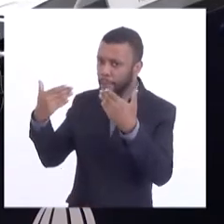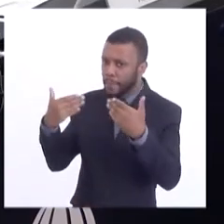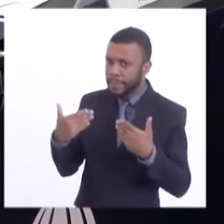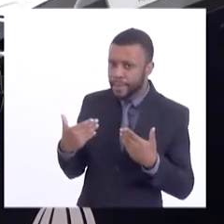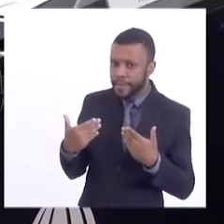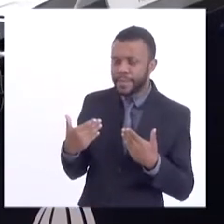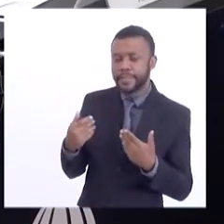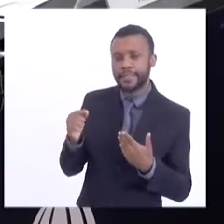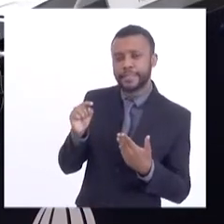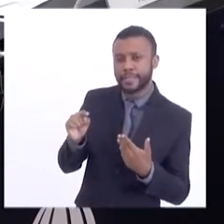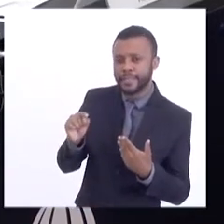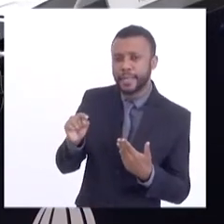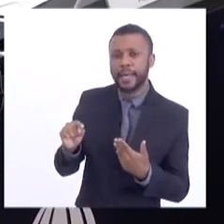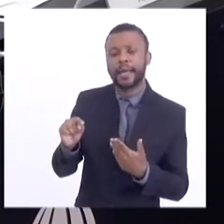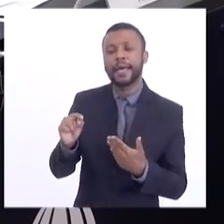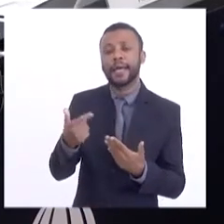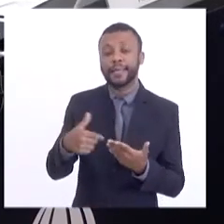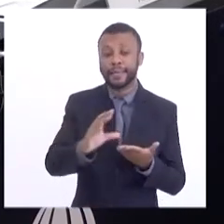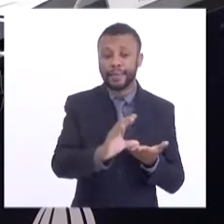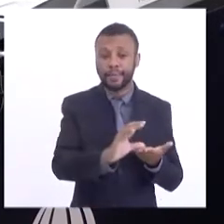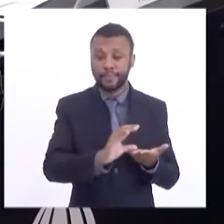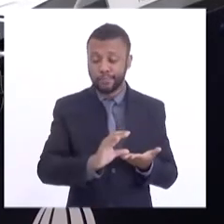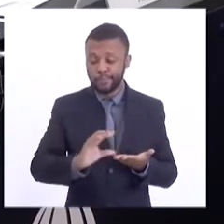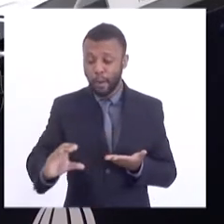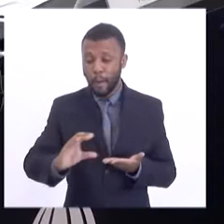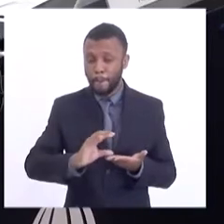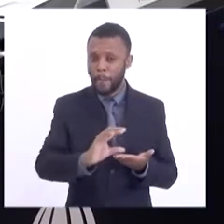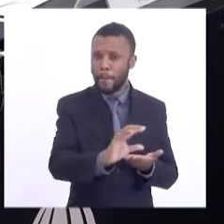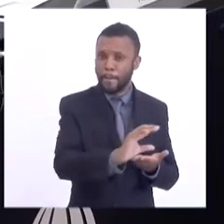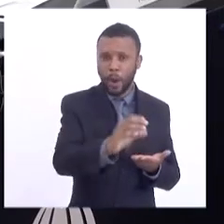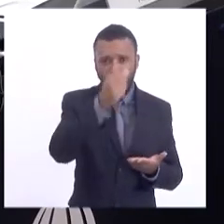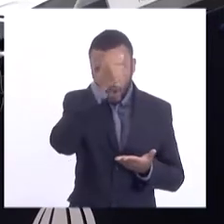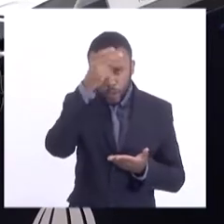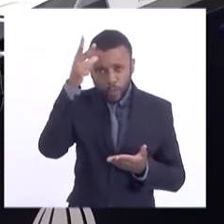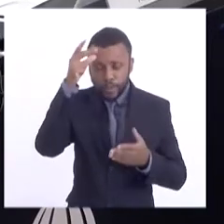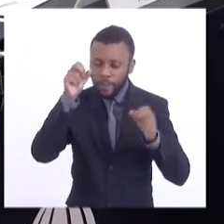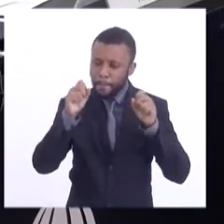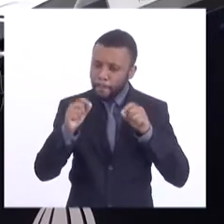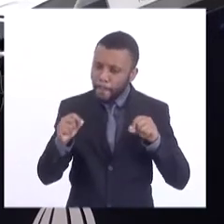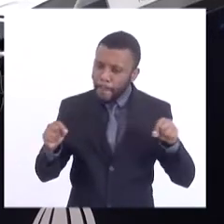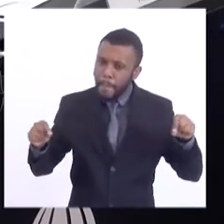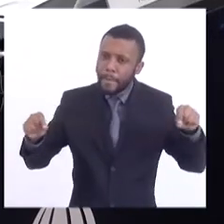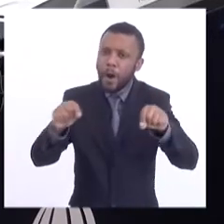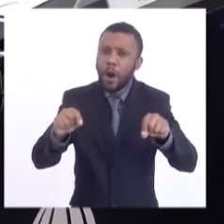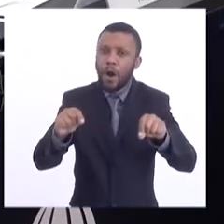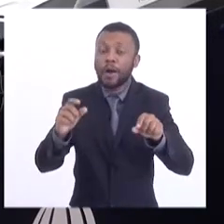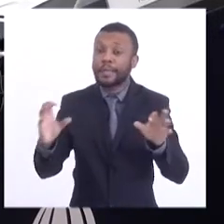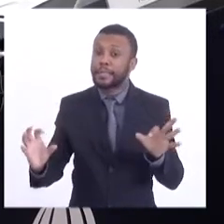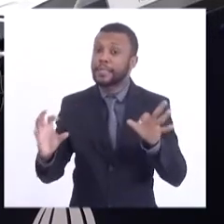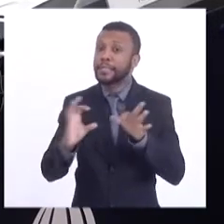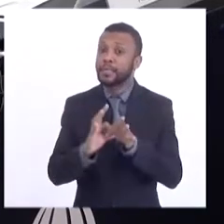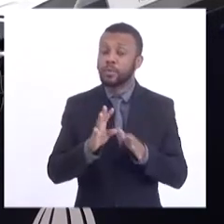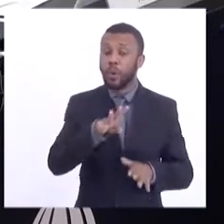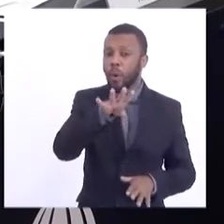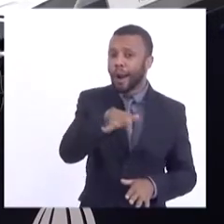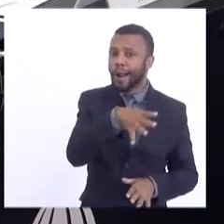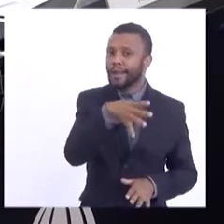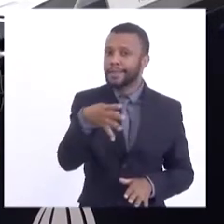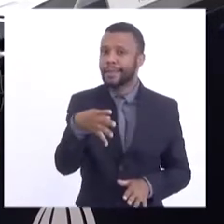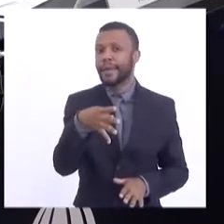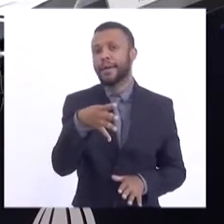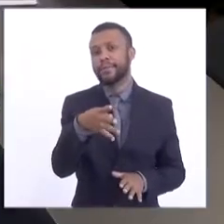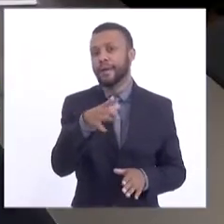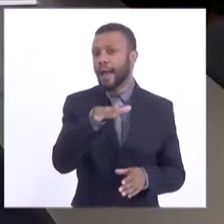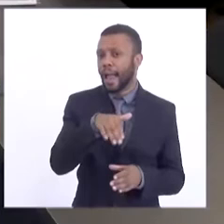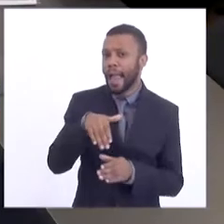essa essa distribuição de recursos aos municípios com o calendário eleitoral Eu acho que